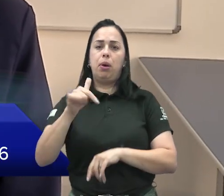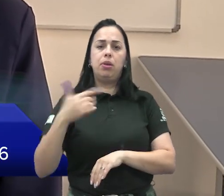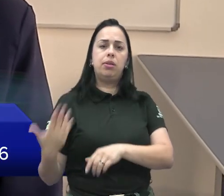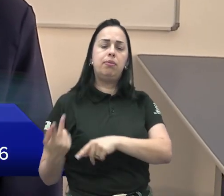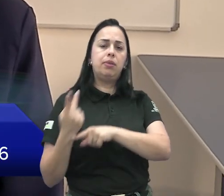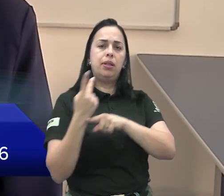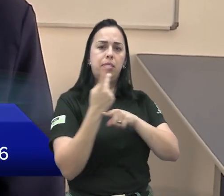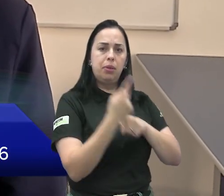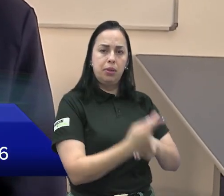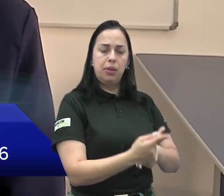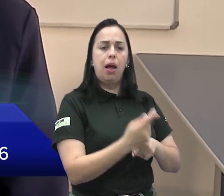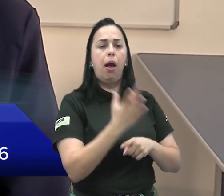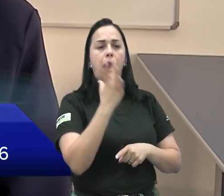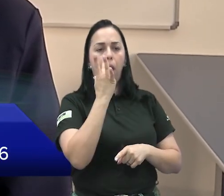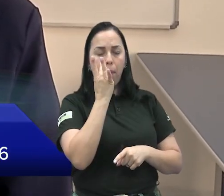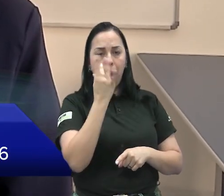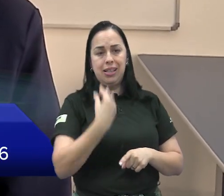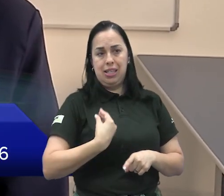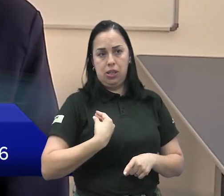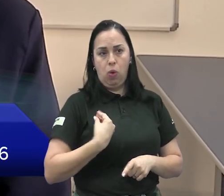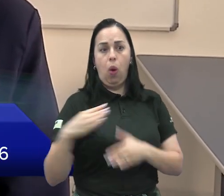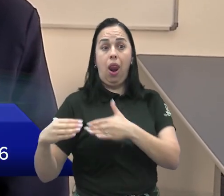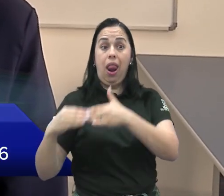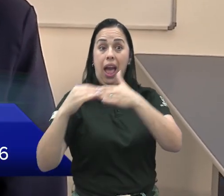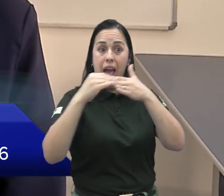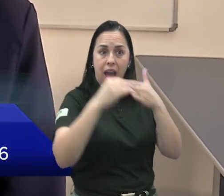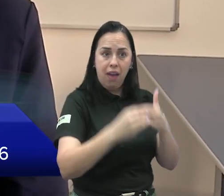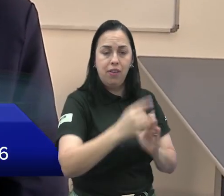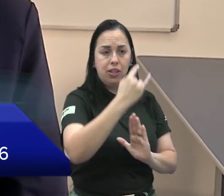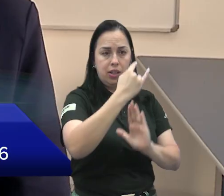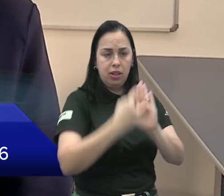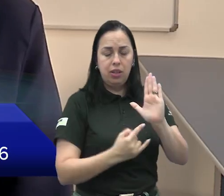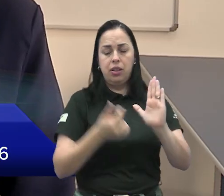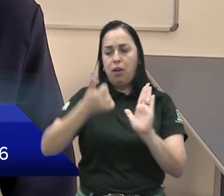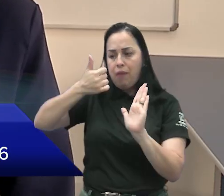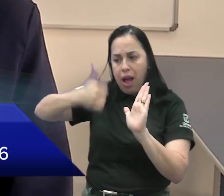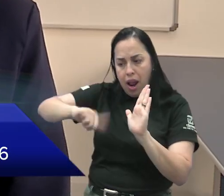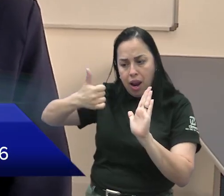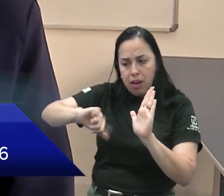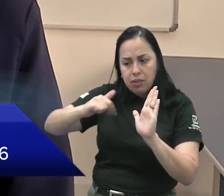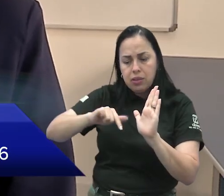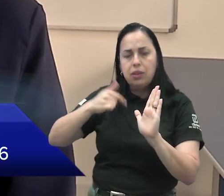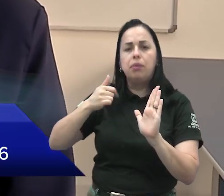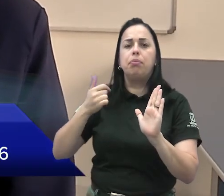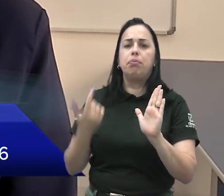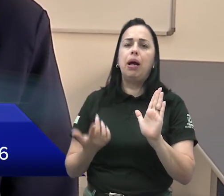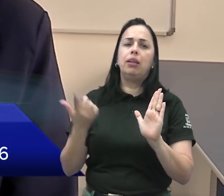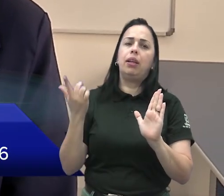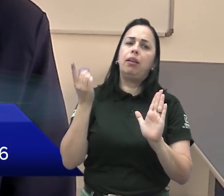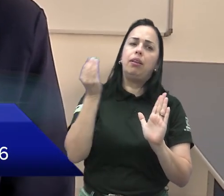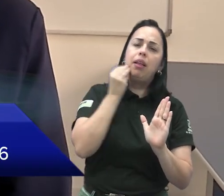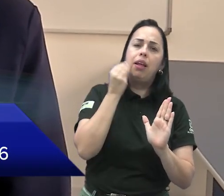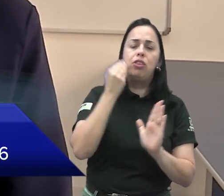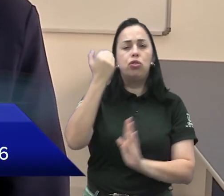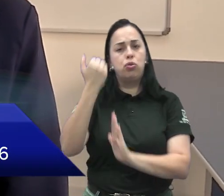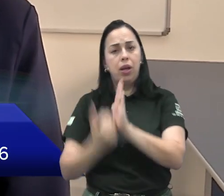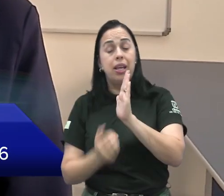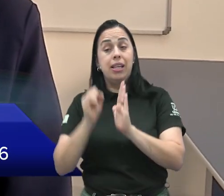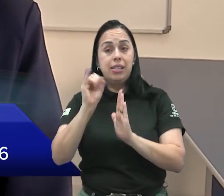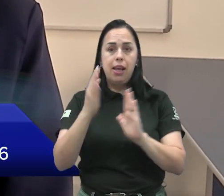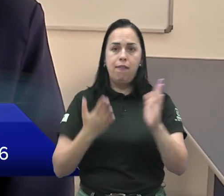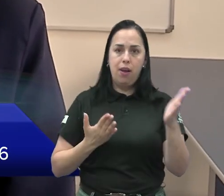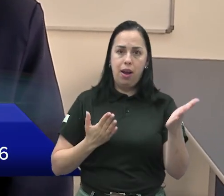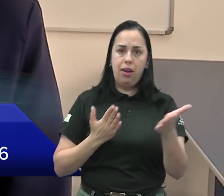aqui ao Instituto e entregar presencialmente essa documentação, que será analisada para possível deferimento. Uma vez